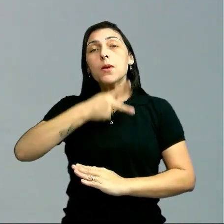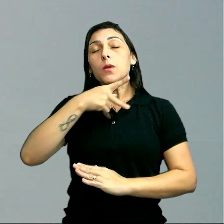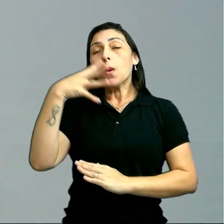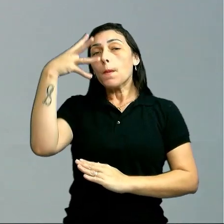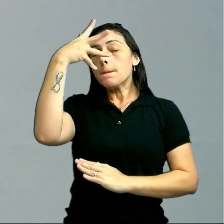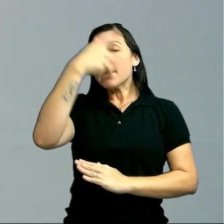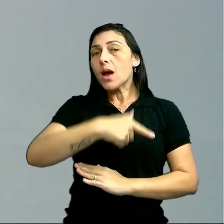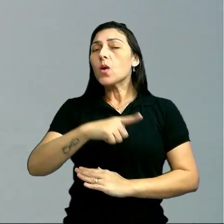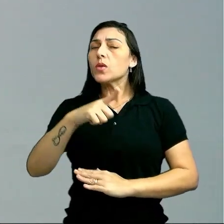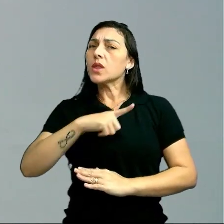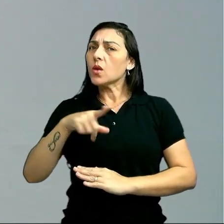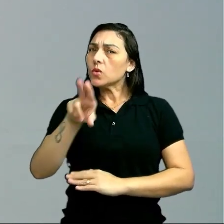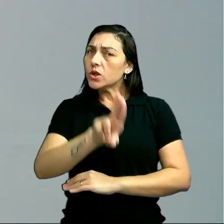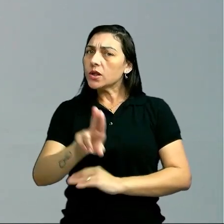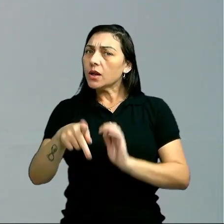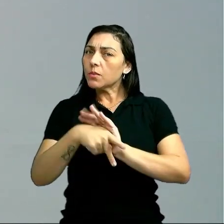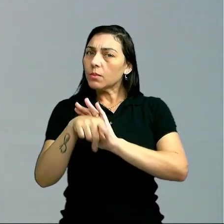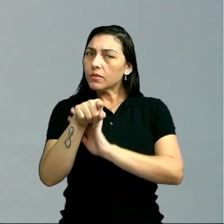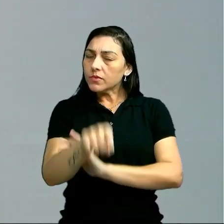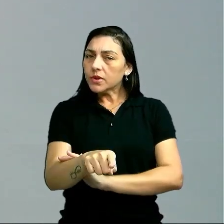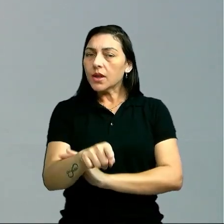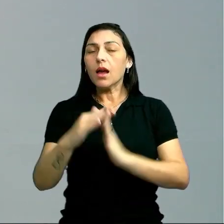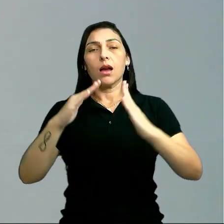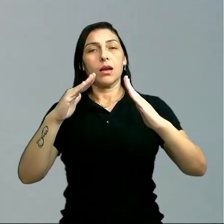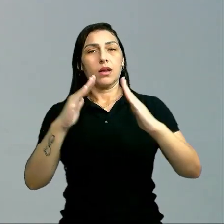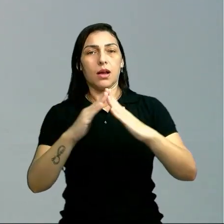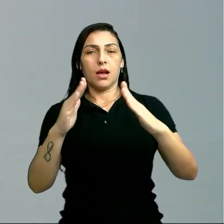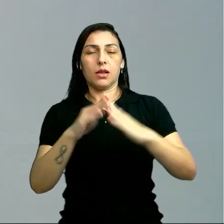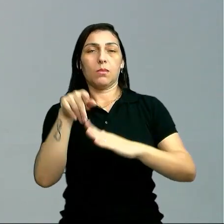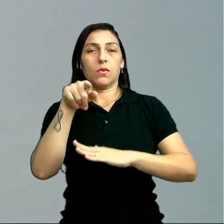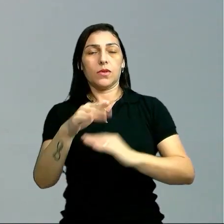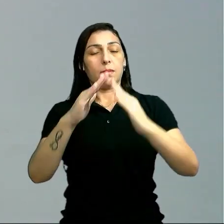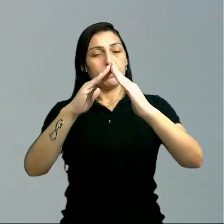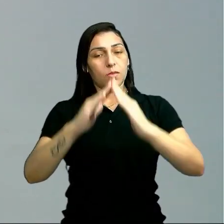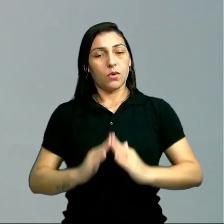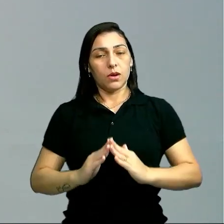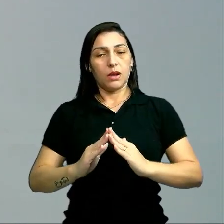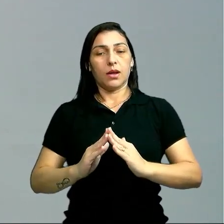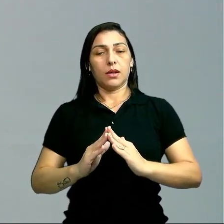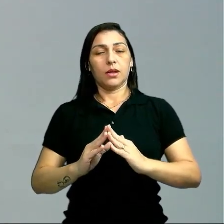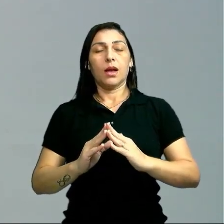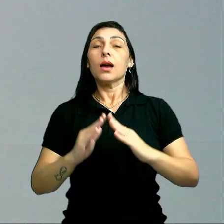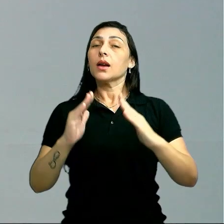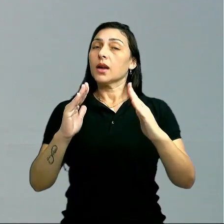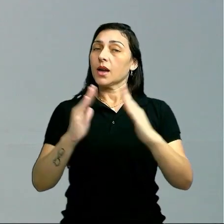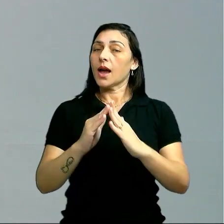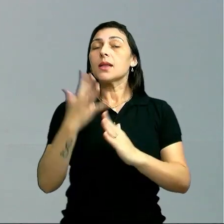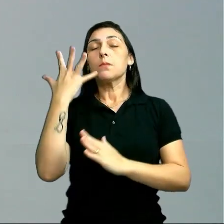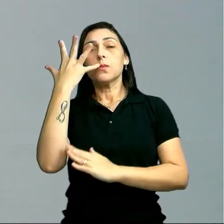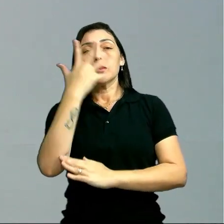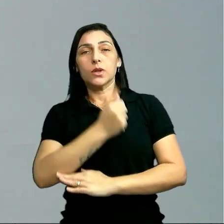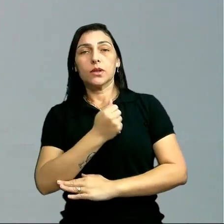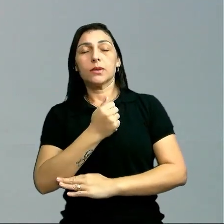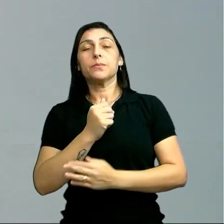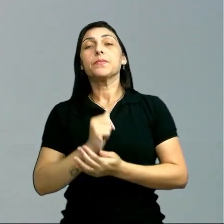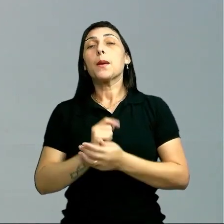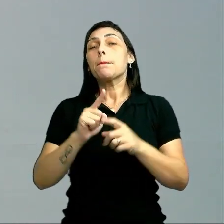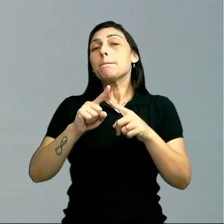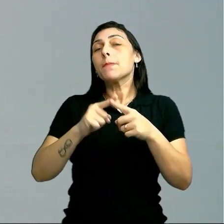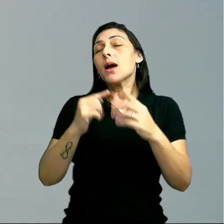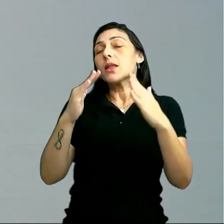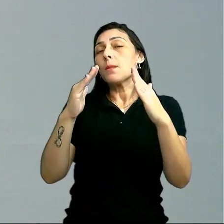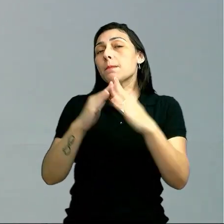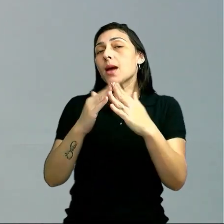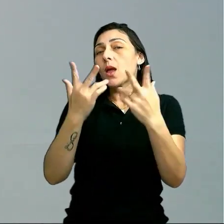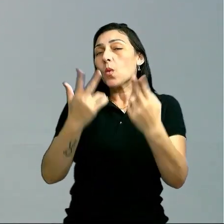belo é aquilo que tem utilidade? Então a casa serve para você habitar. Logo, essa casa é bonita, é bela. Mas é tão